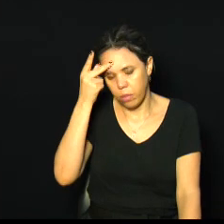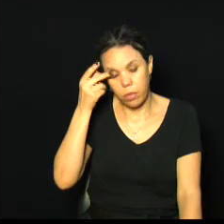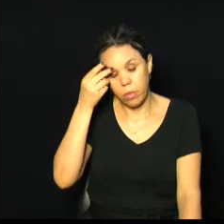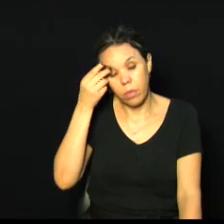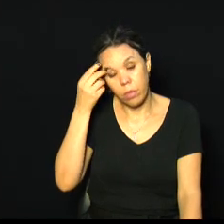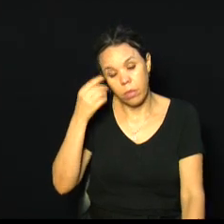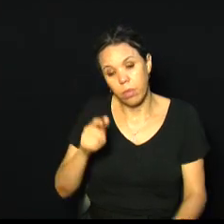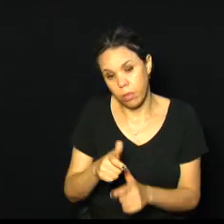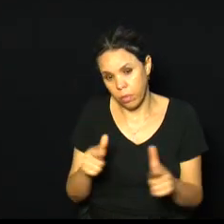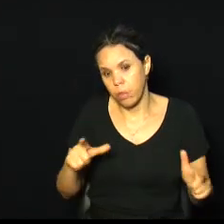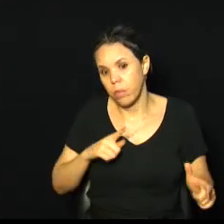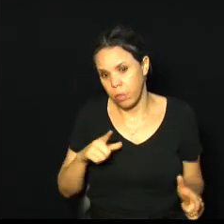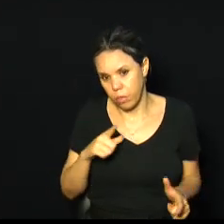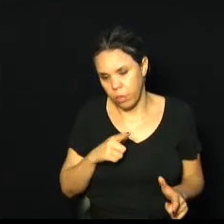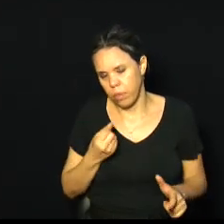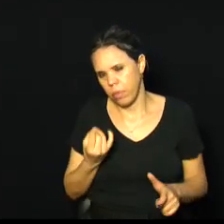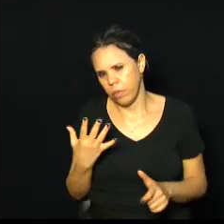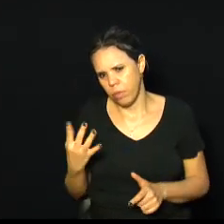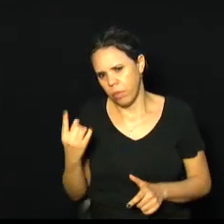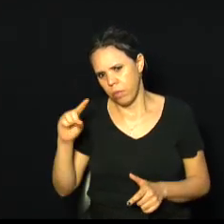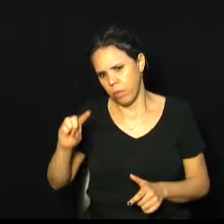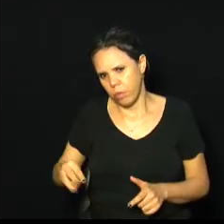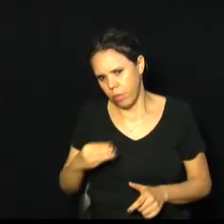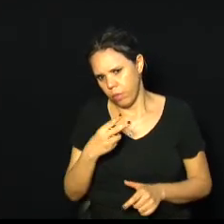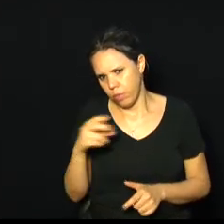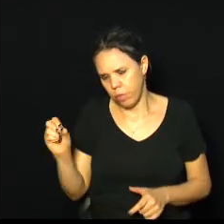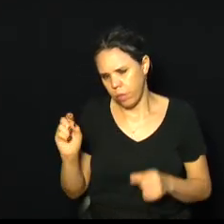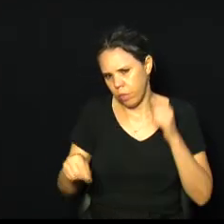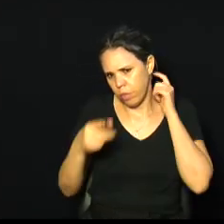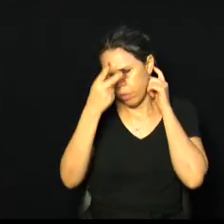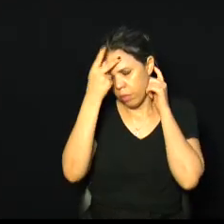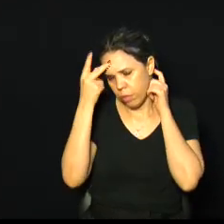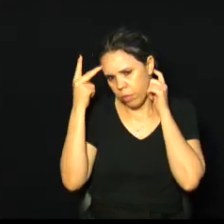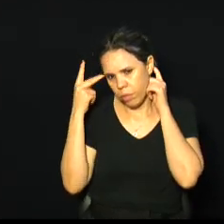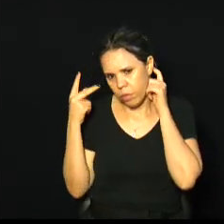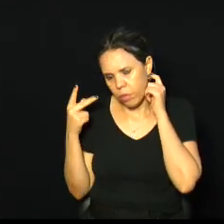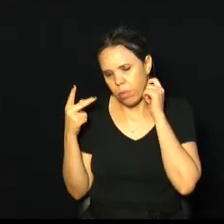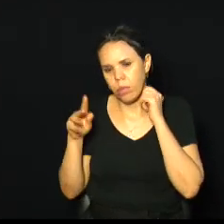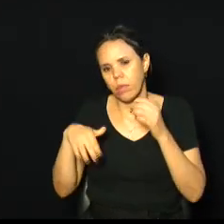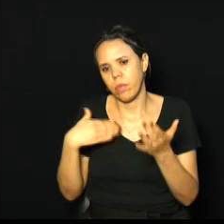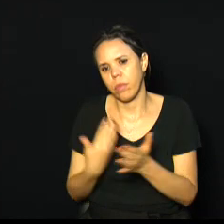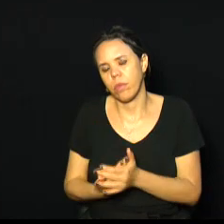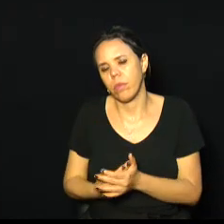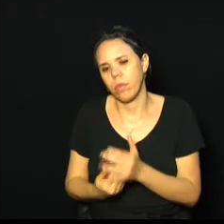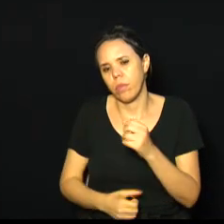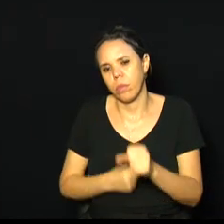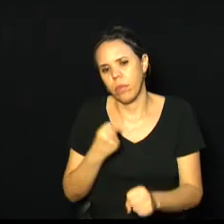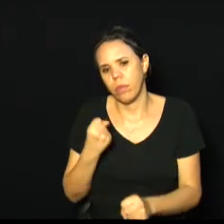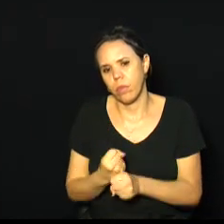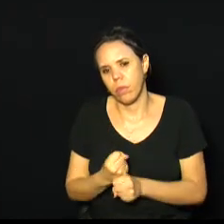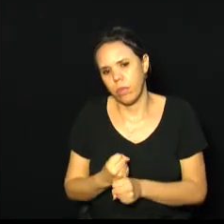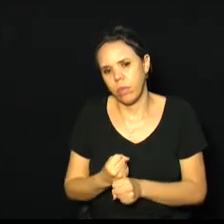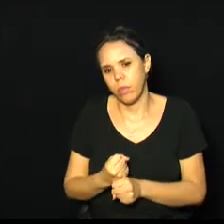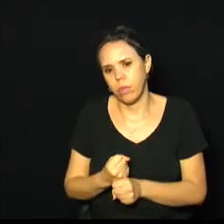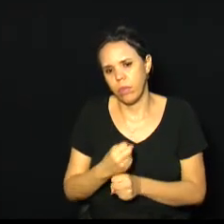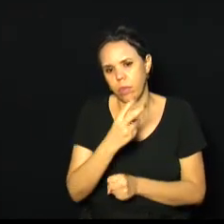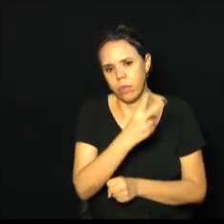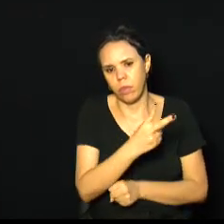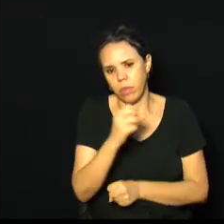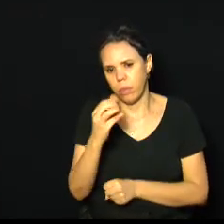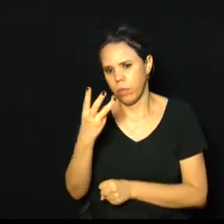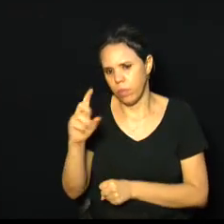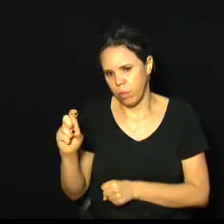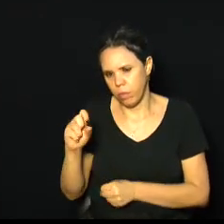um crescimento de por volta de 1.200.000 habitantes até o ano de 2035. Então, a